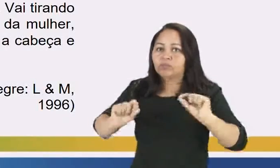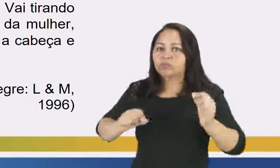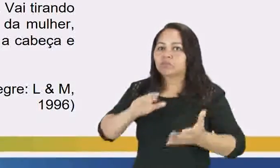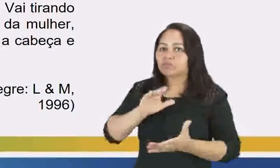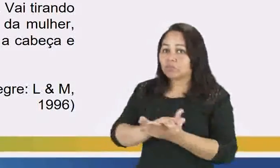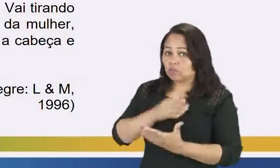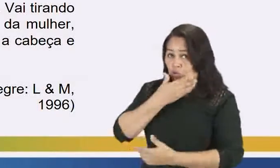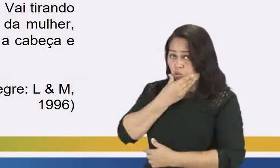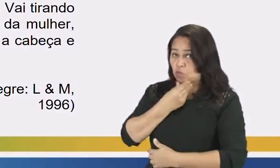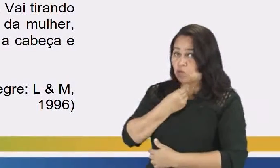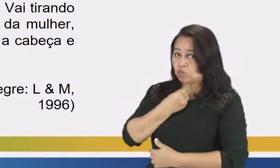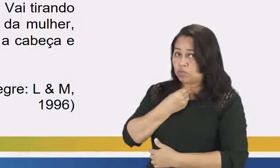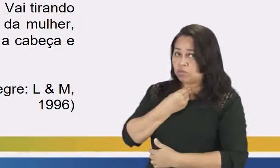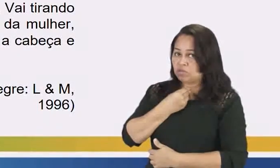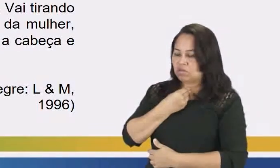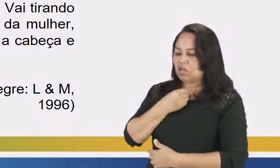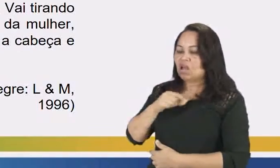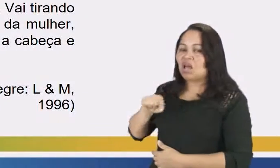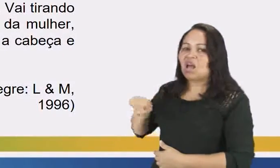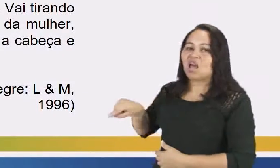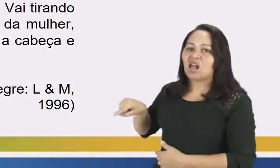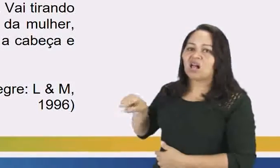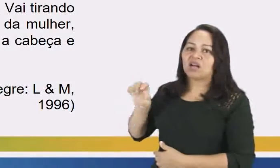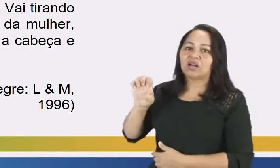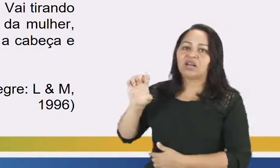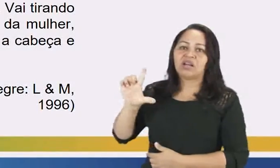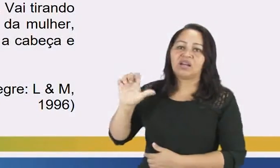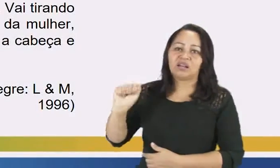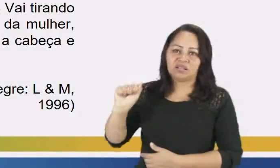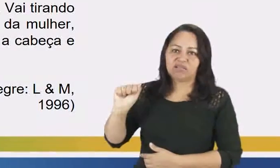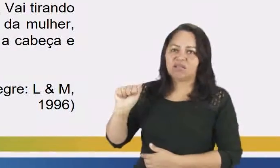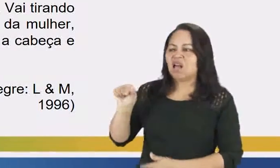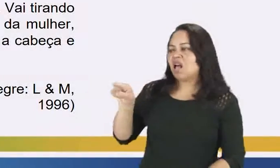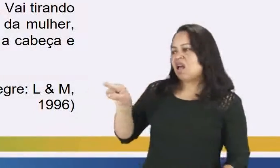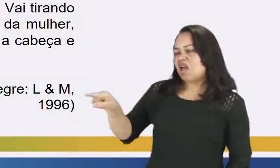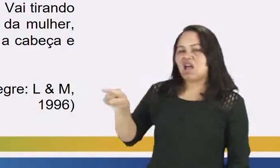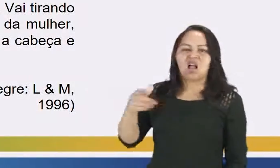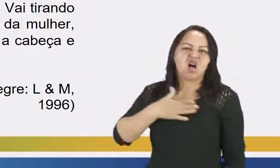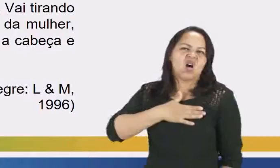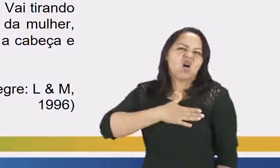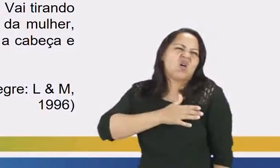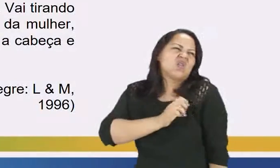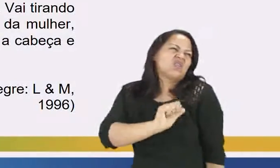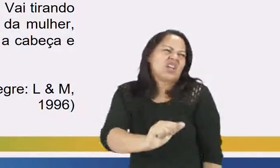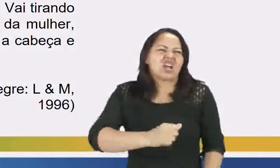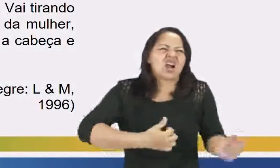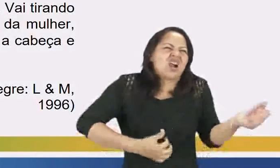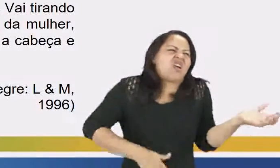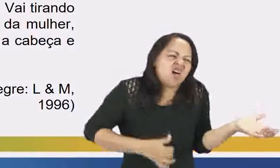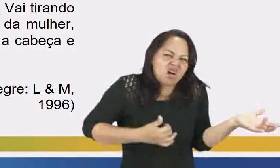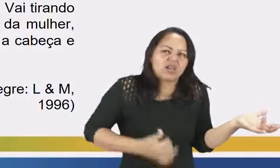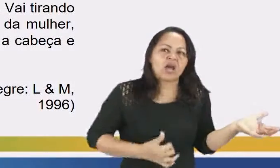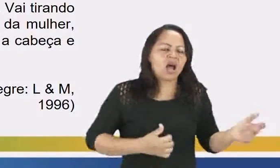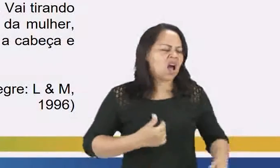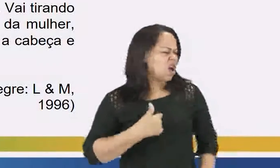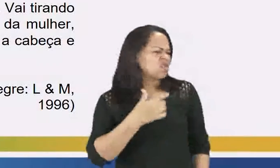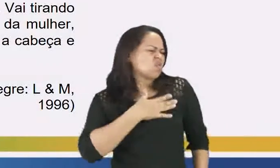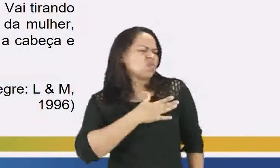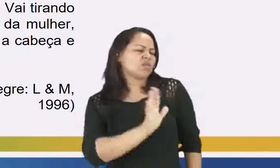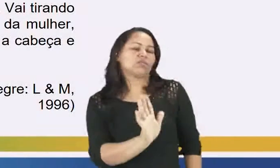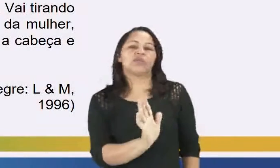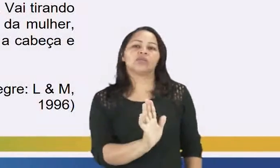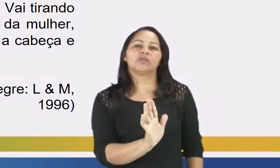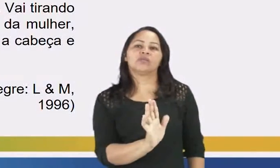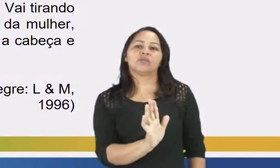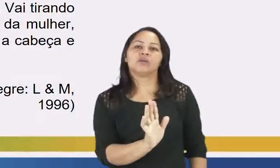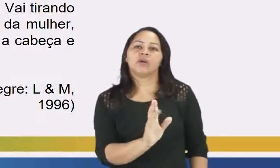a tratar a mulher por ela. Ela odeia Charlie Bronson. Ah, não gosto mesmo. Deve-se